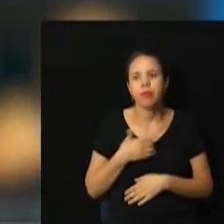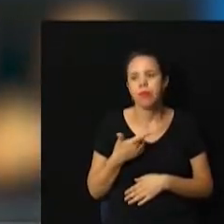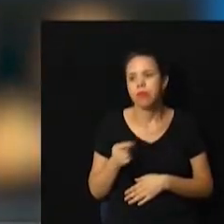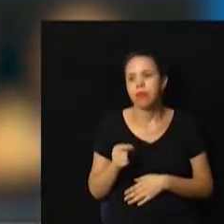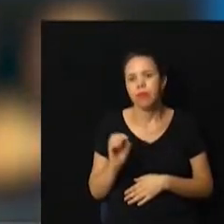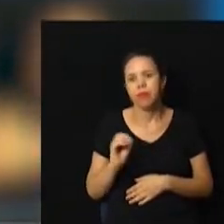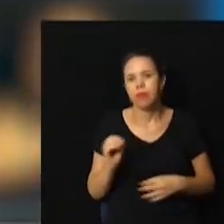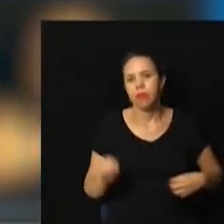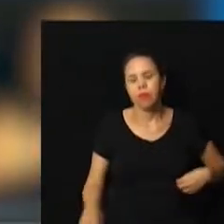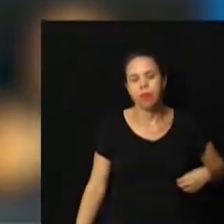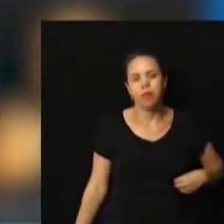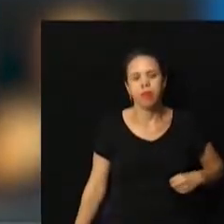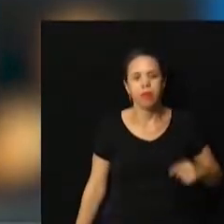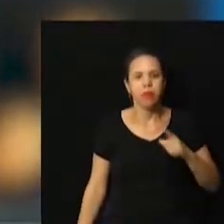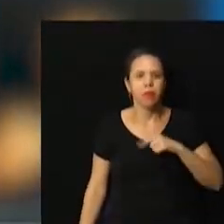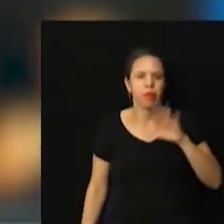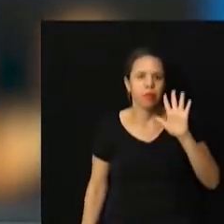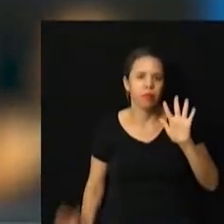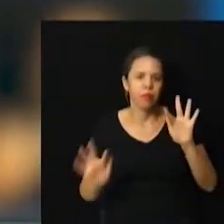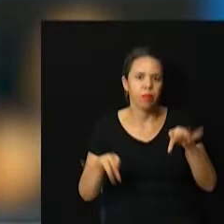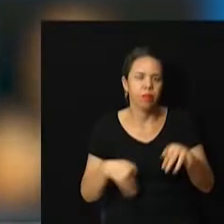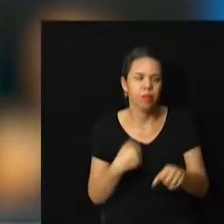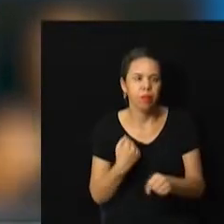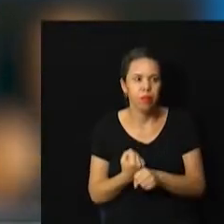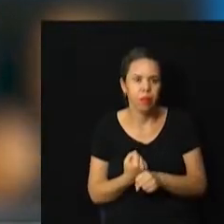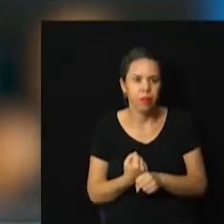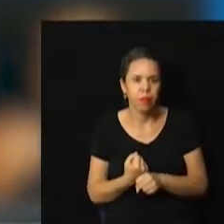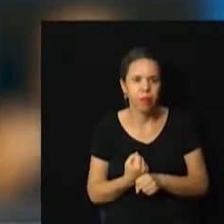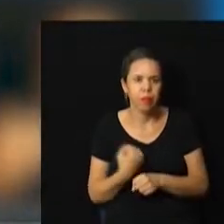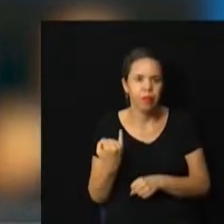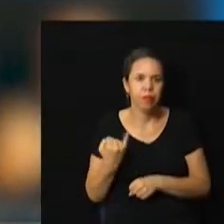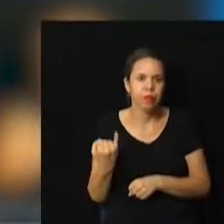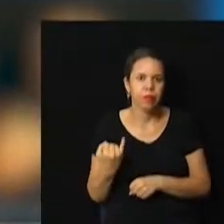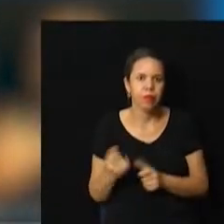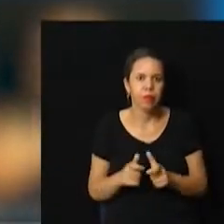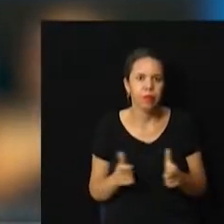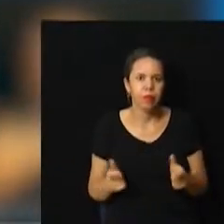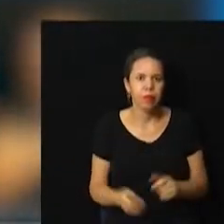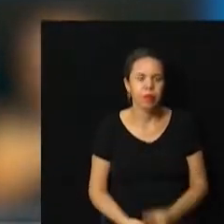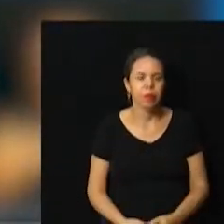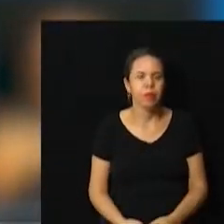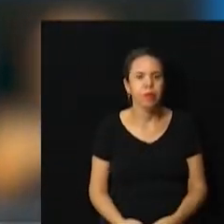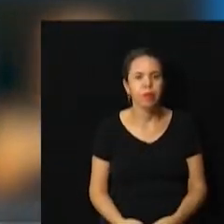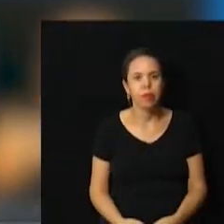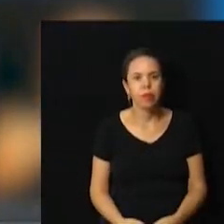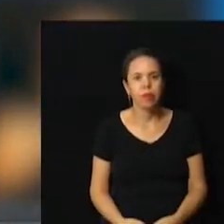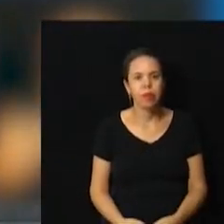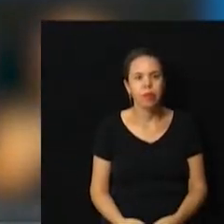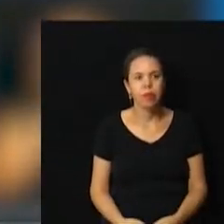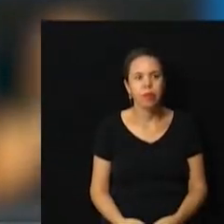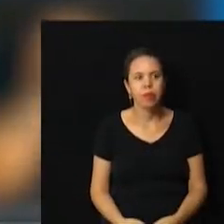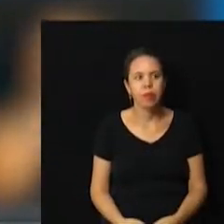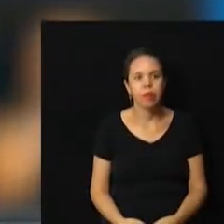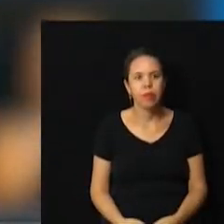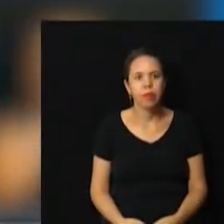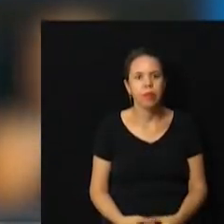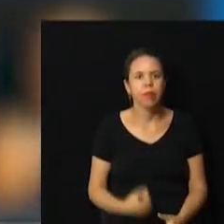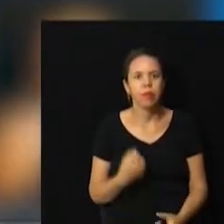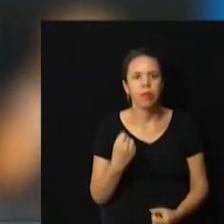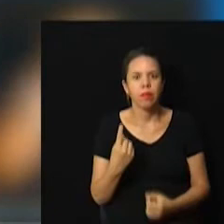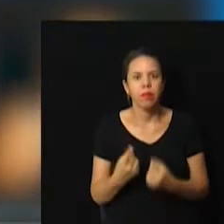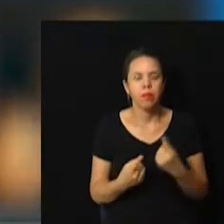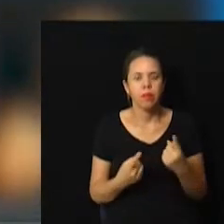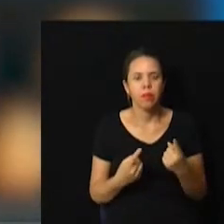não teve nenhum, 21 teve um pouco, mas no final do ano foi significativo esse aumento. Então, nós tivemos